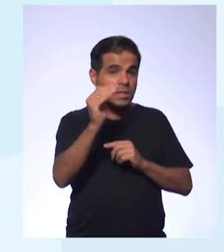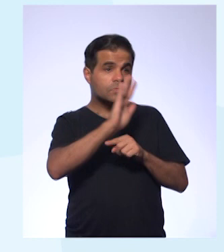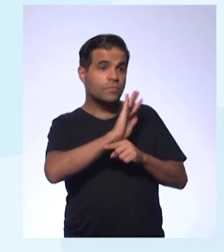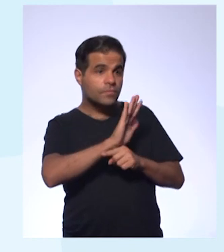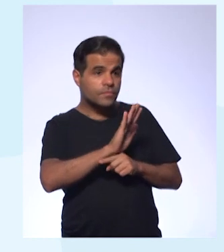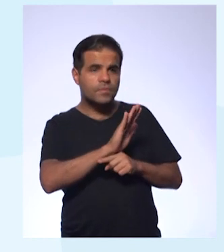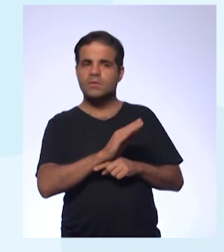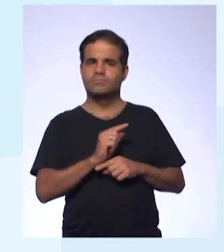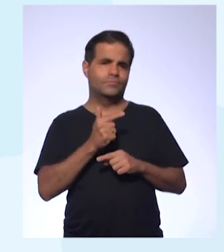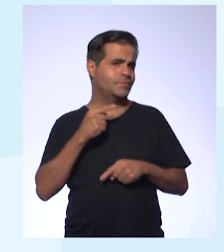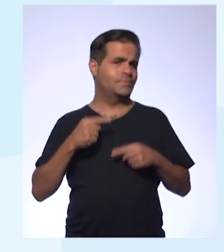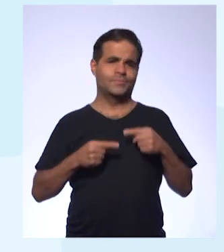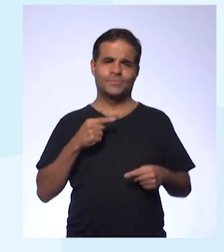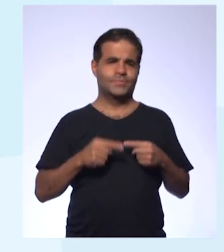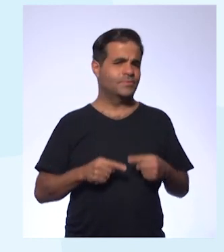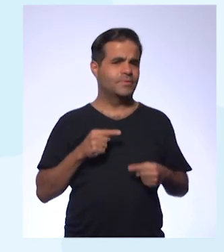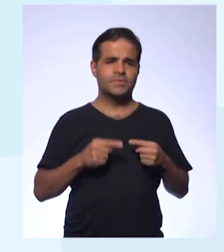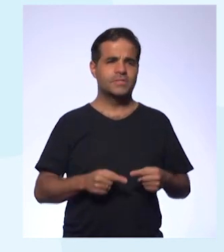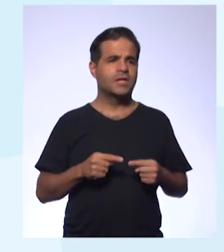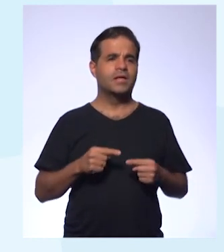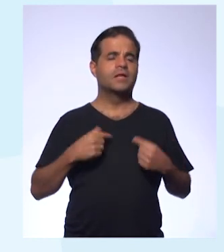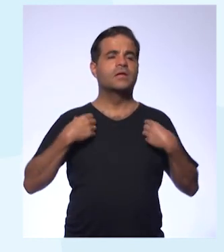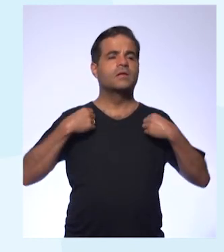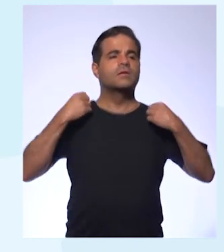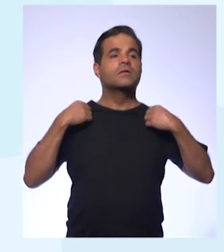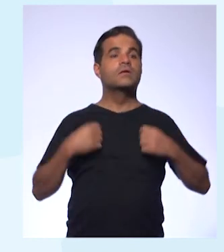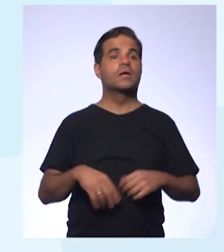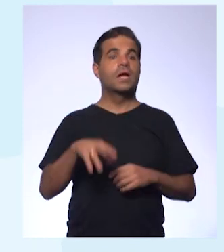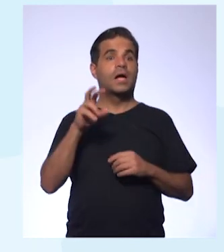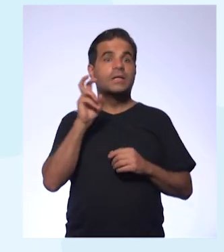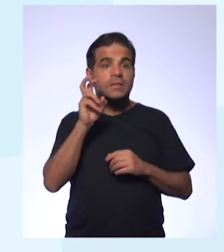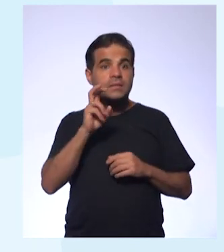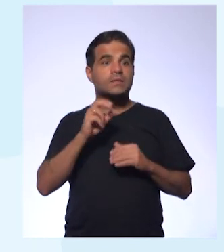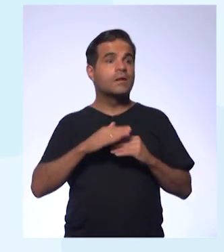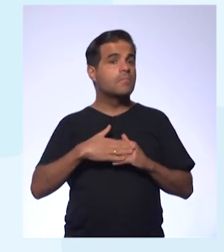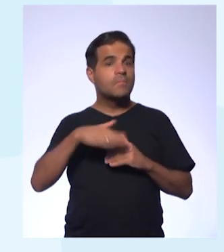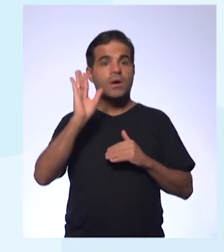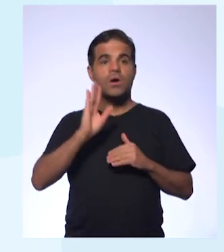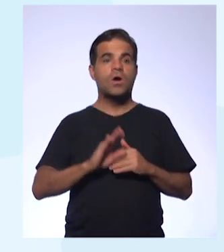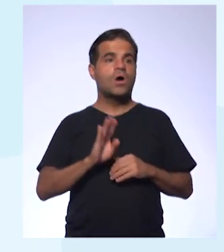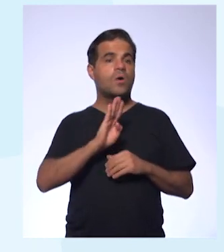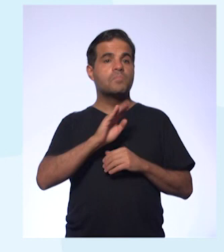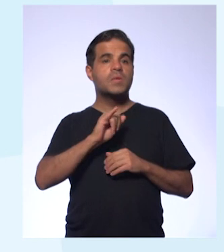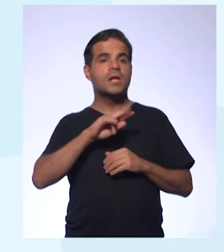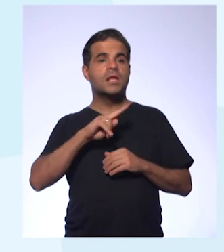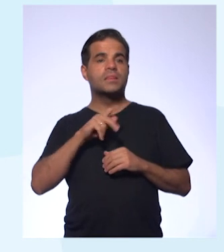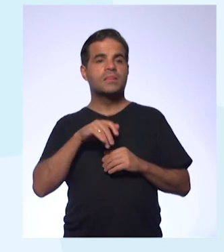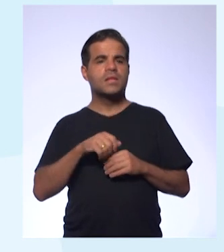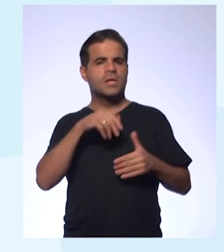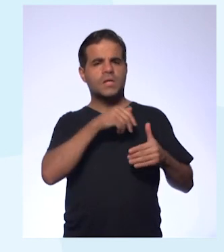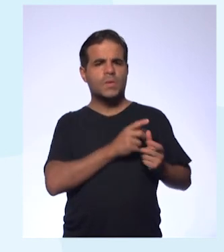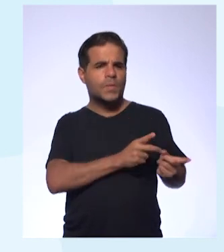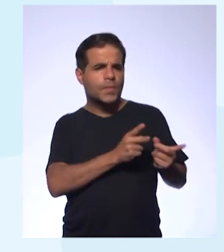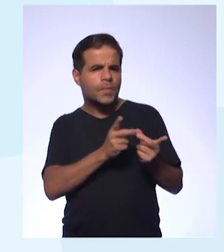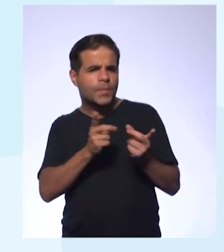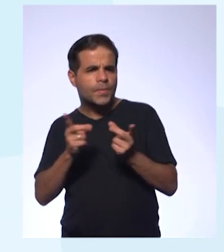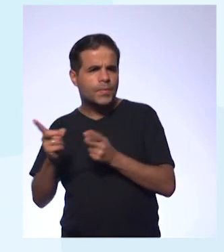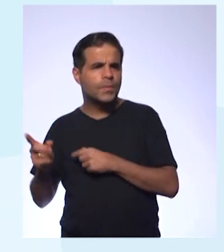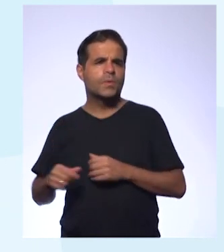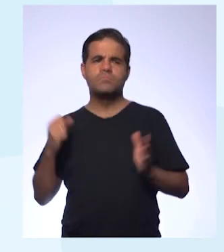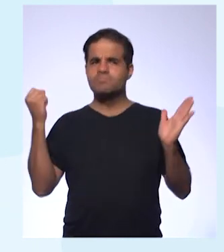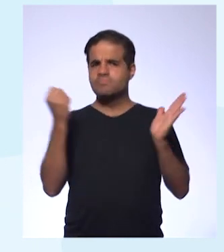é indiscutível. Quinto maior na bilheteria de estreia. Um marco no